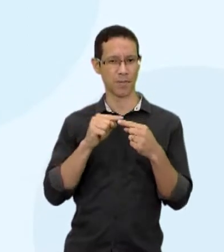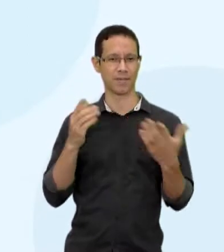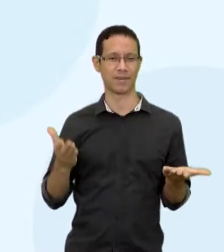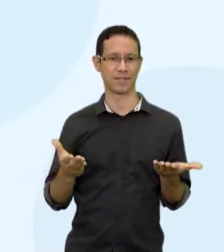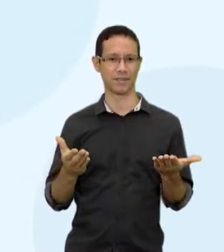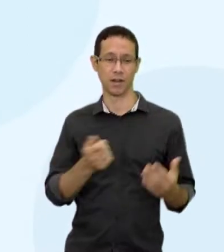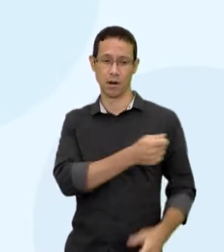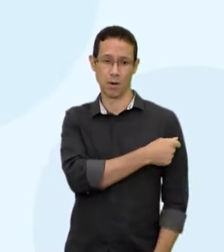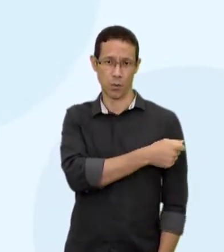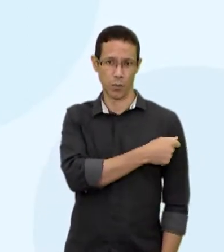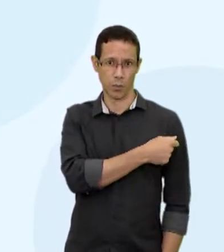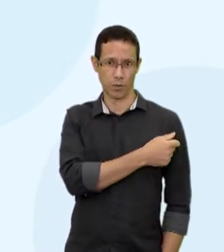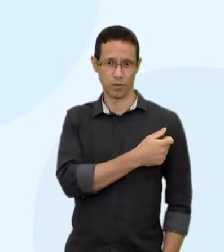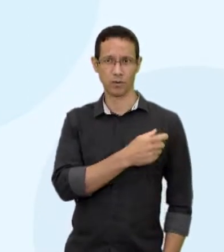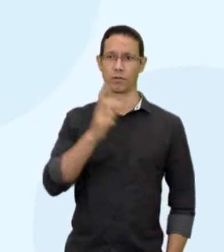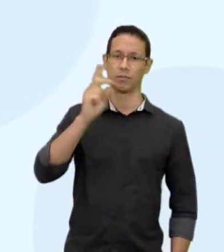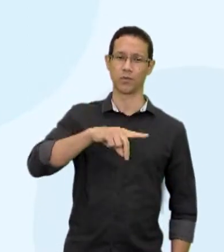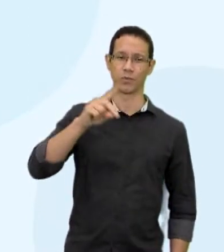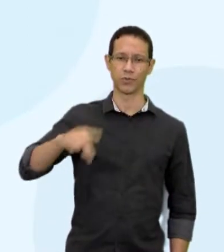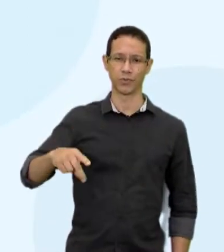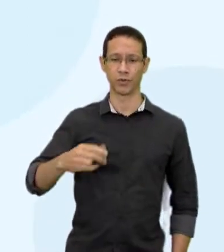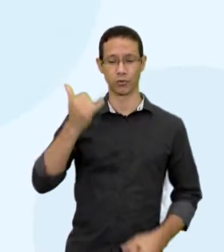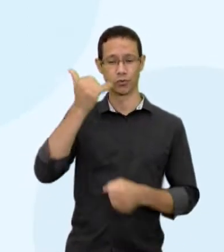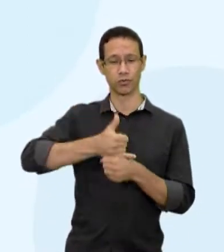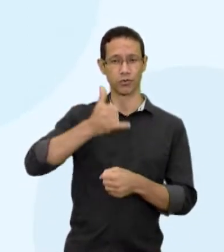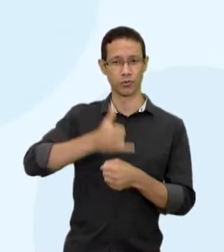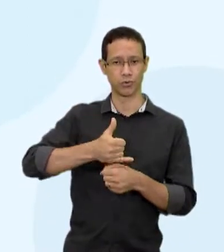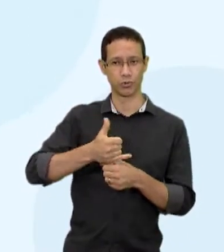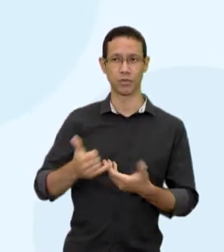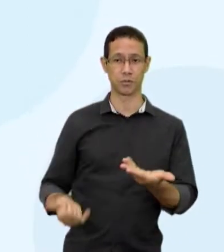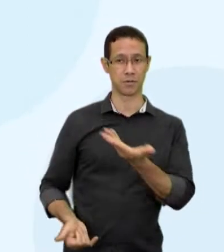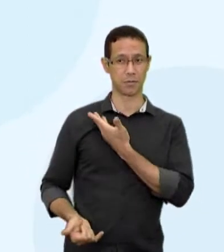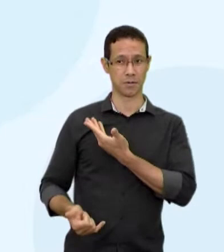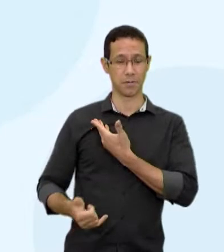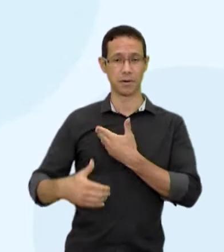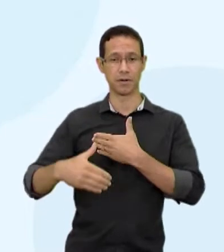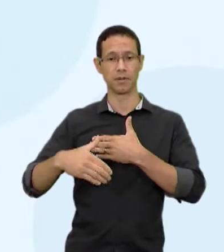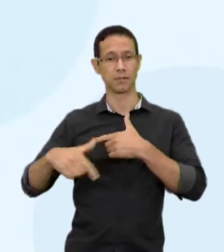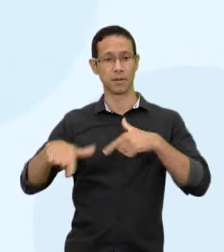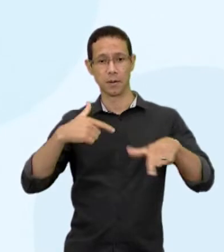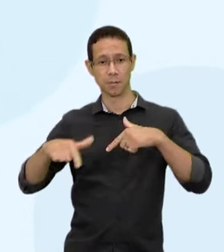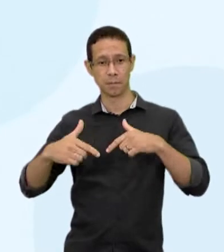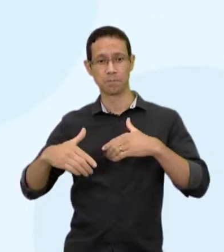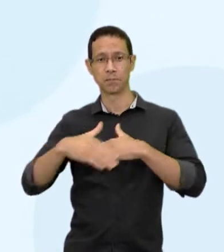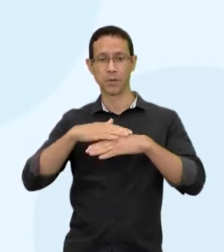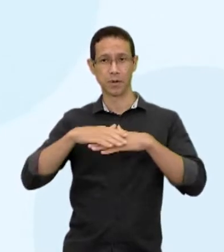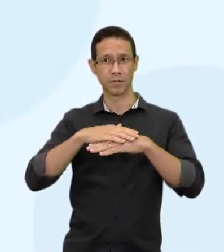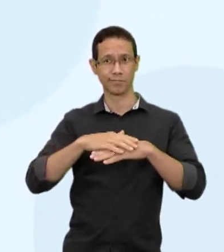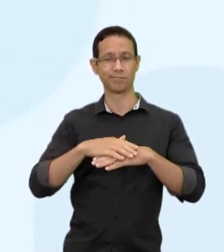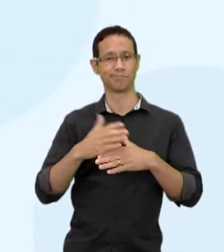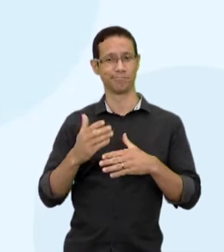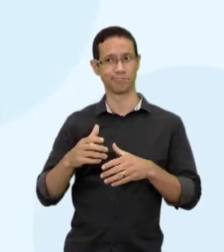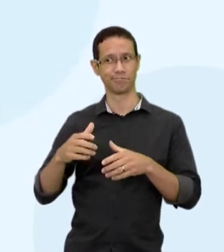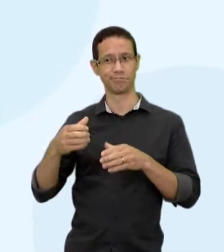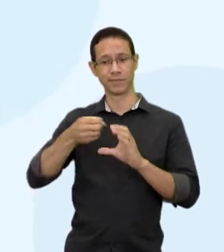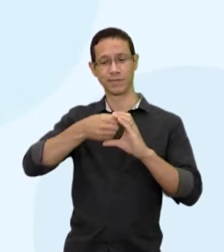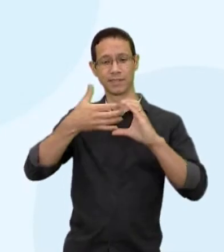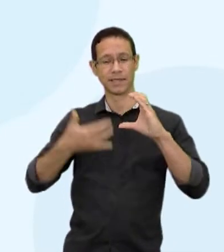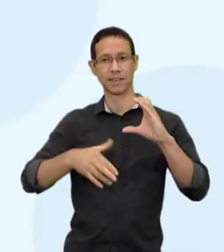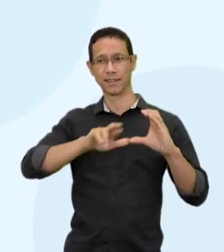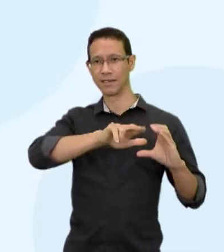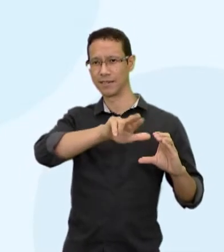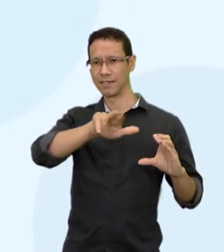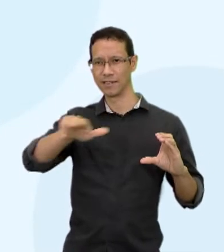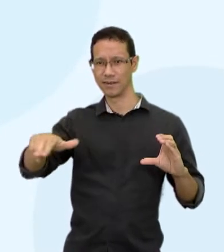professor, chefe ou colega de trabalho. Esses fatos, facilmente percebidos, apontam para uma característica de todas